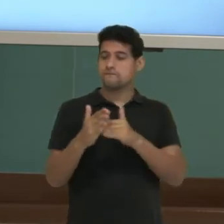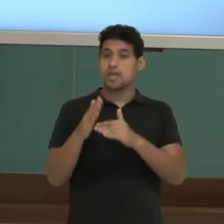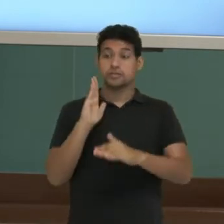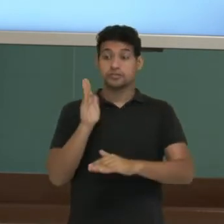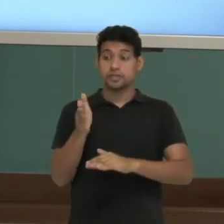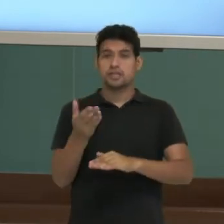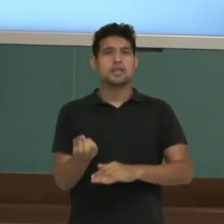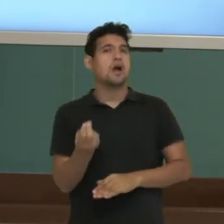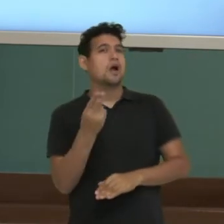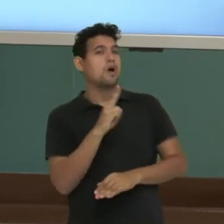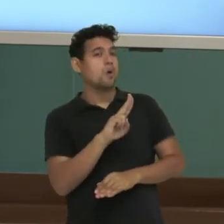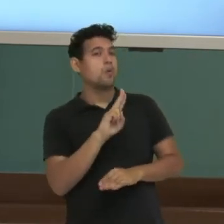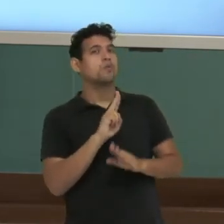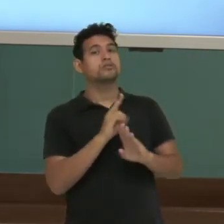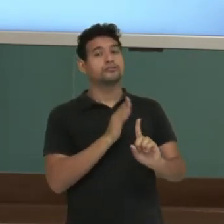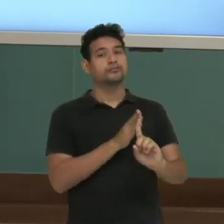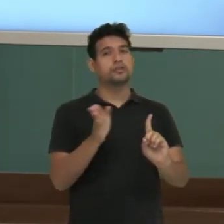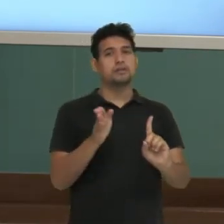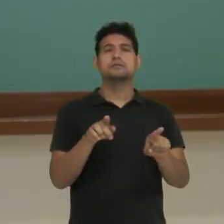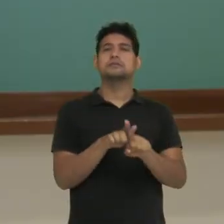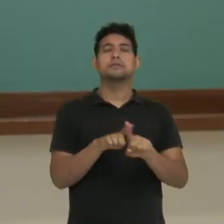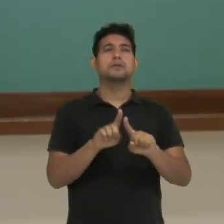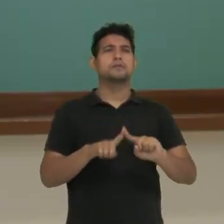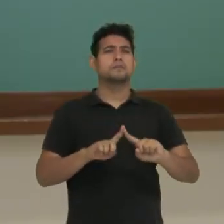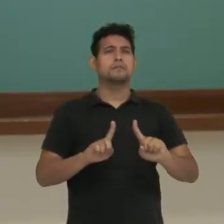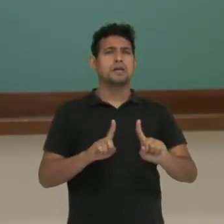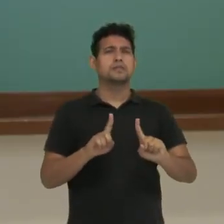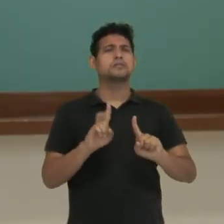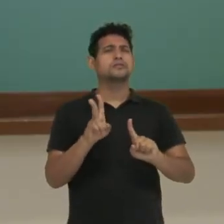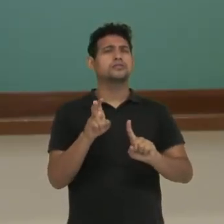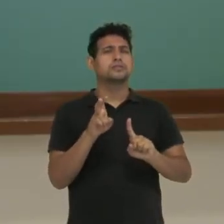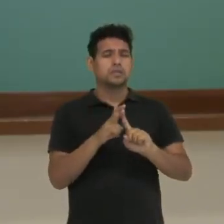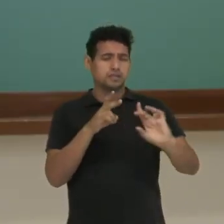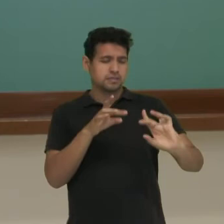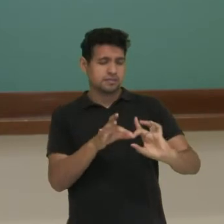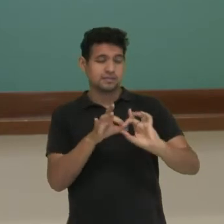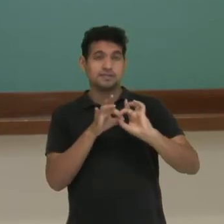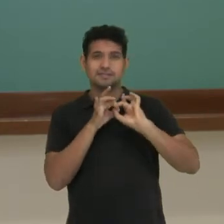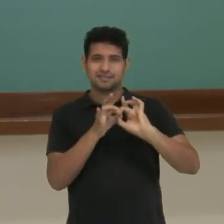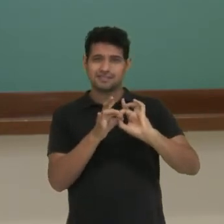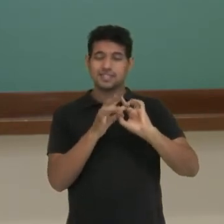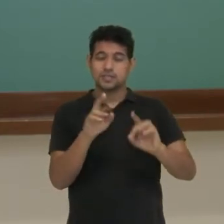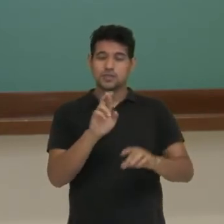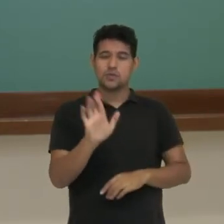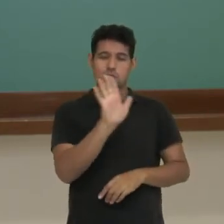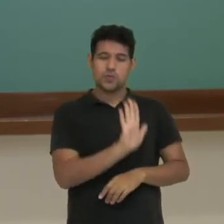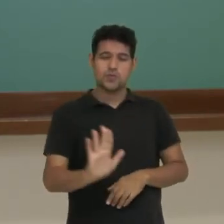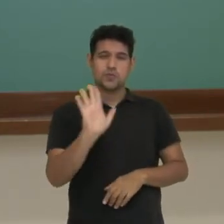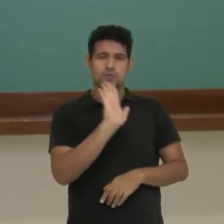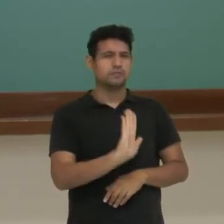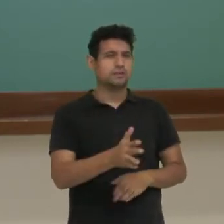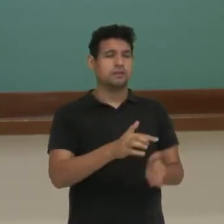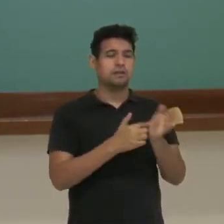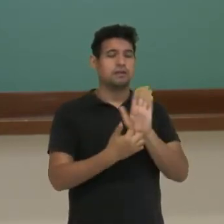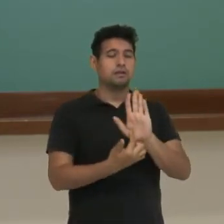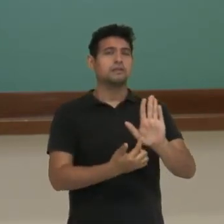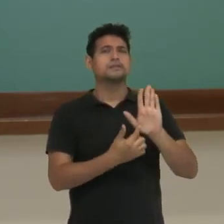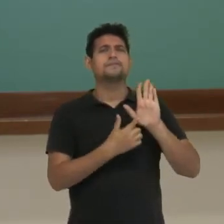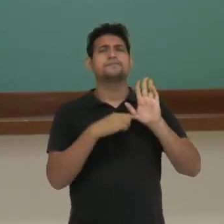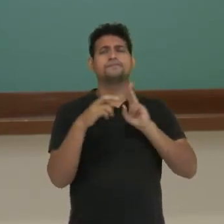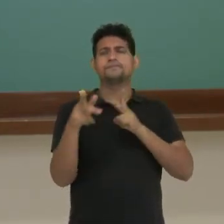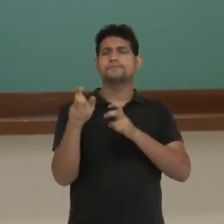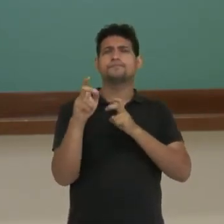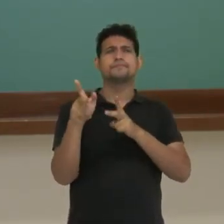diretas ou indiretas. Aqui, já puxando Rússia, como destacado anteriormente, nós temos que